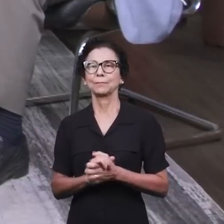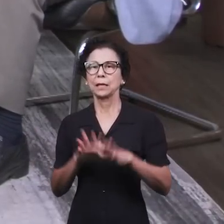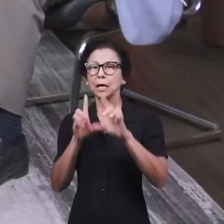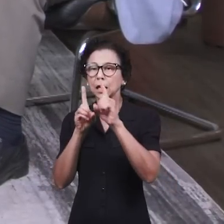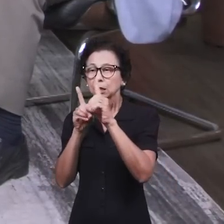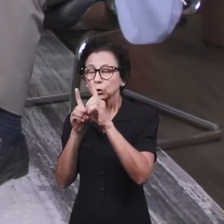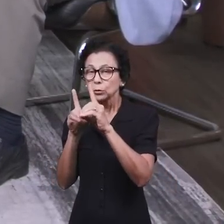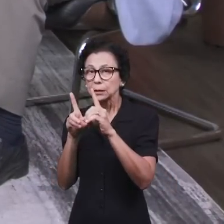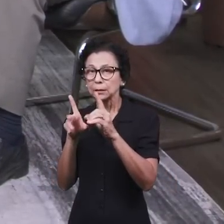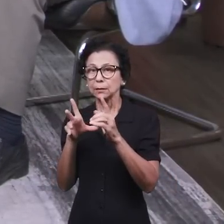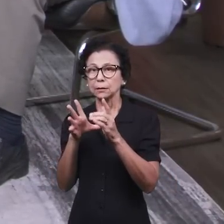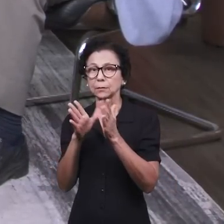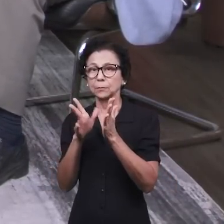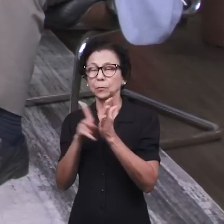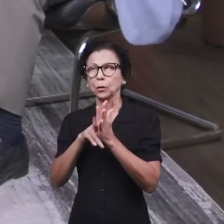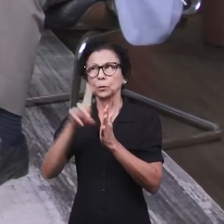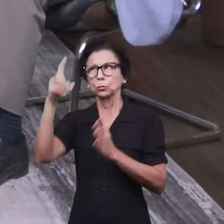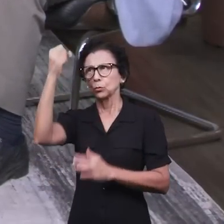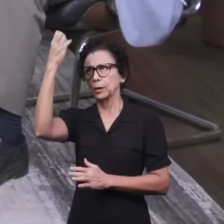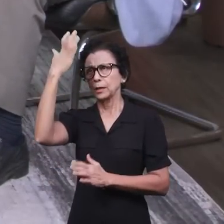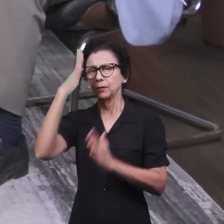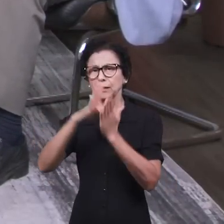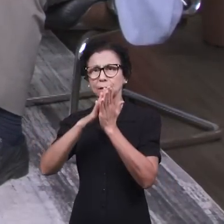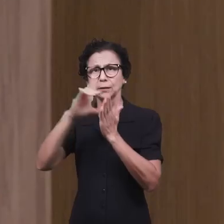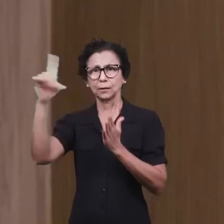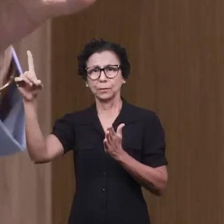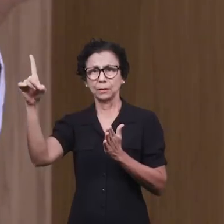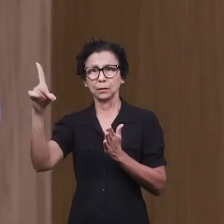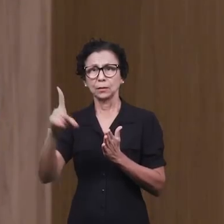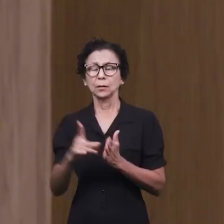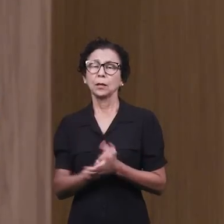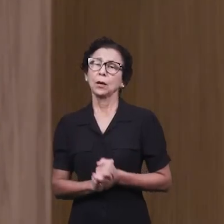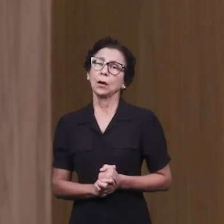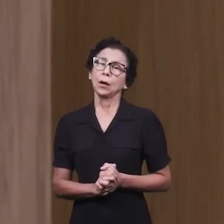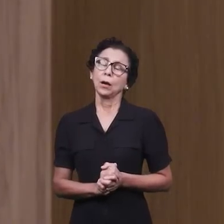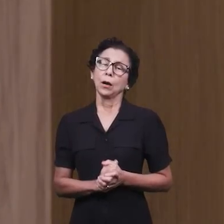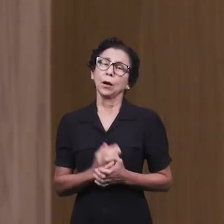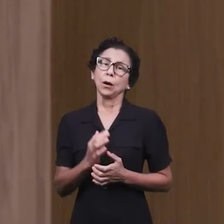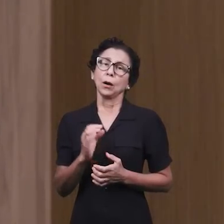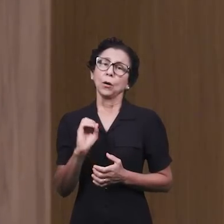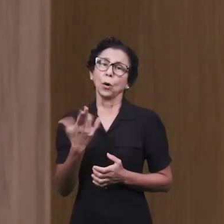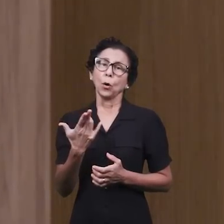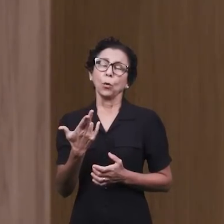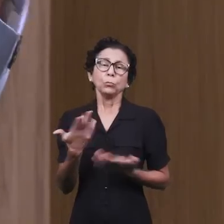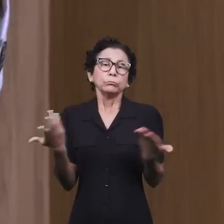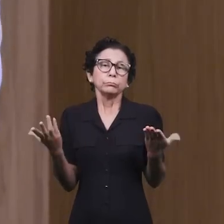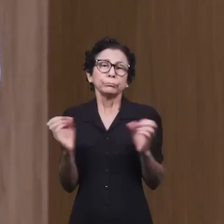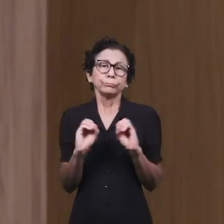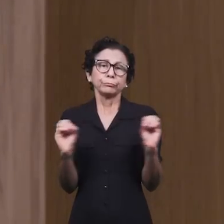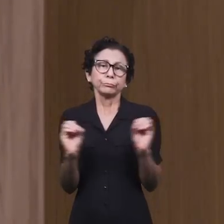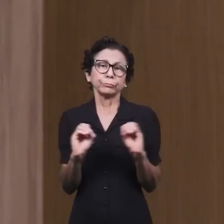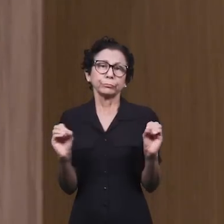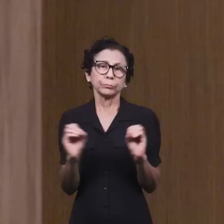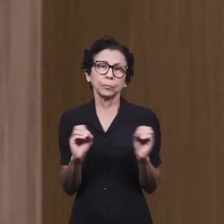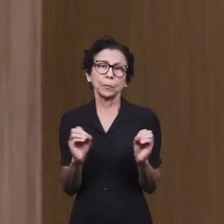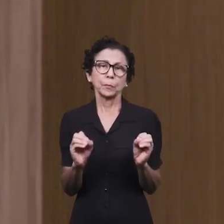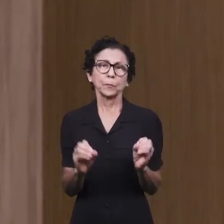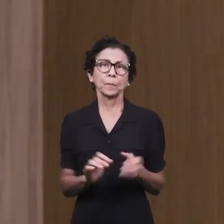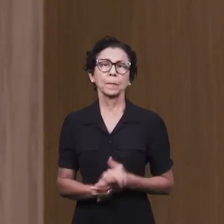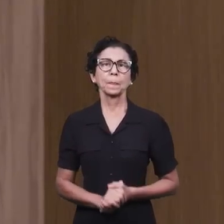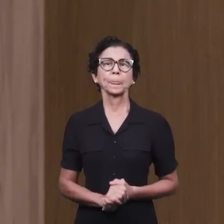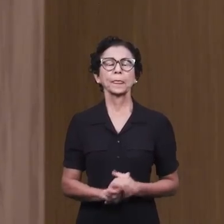esse. Ou é a palavra do Senhor revelada, Amém. O Espírito de profecia, ou não é nada.